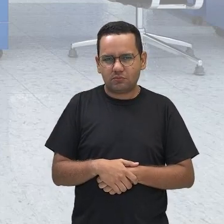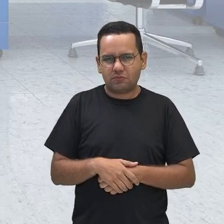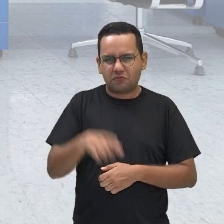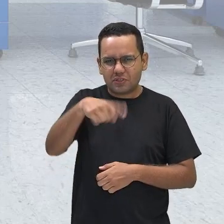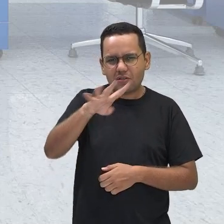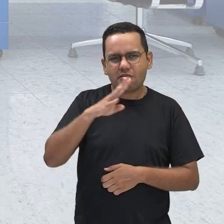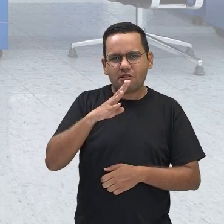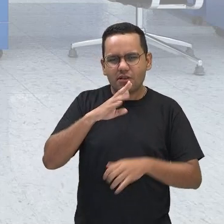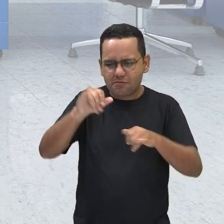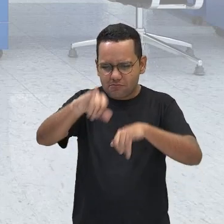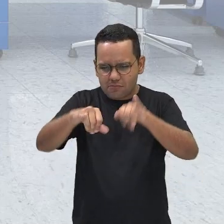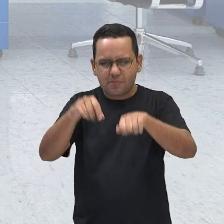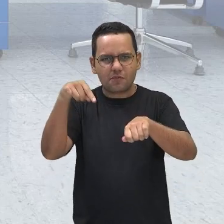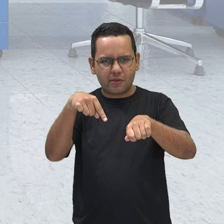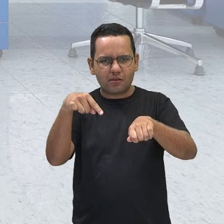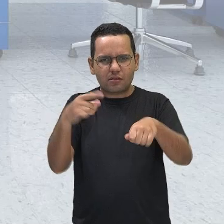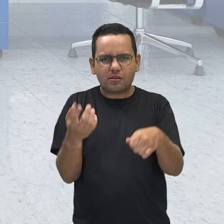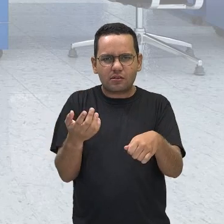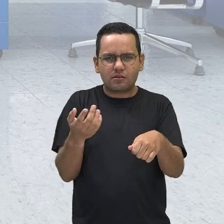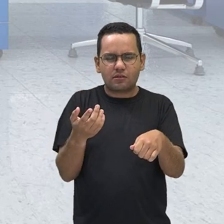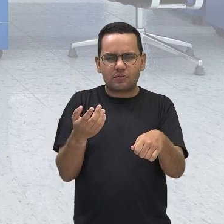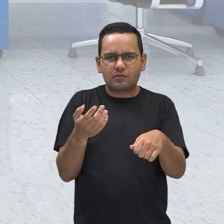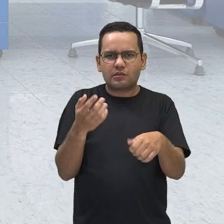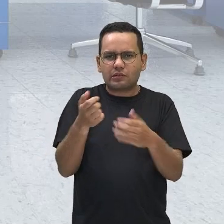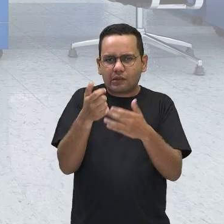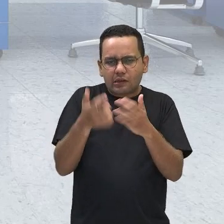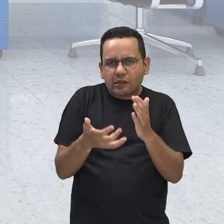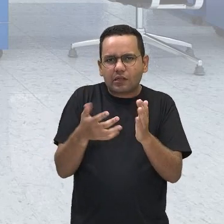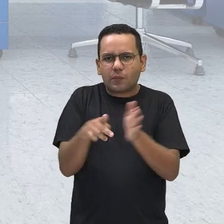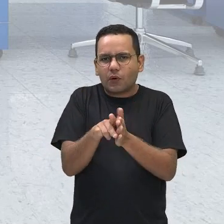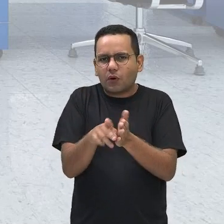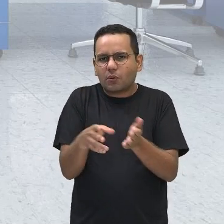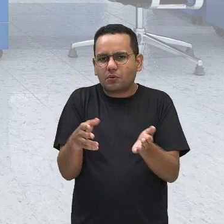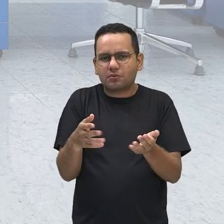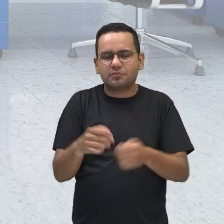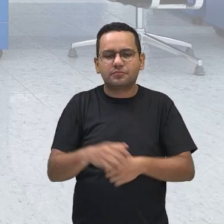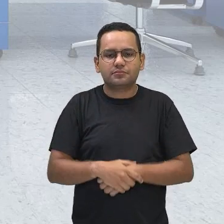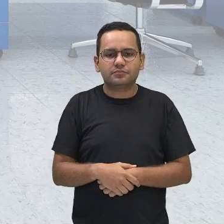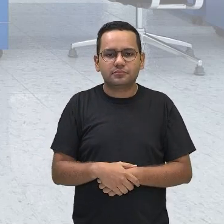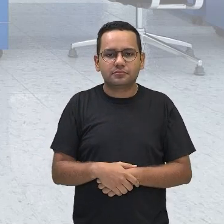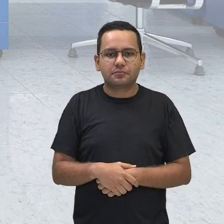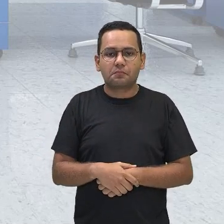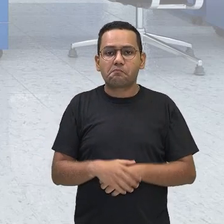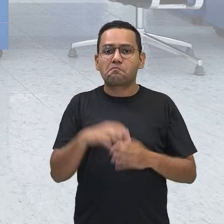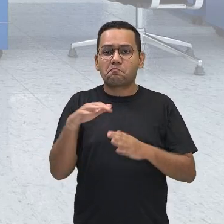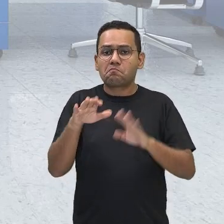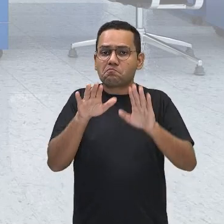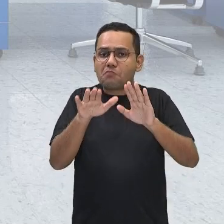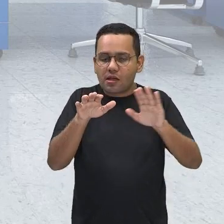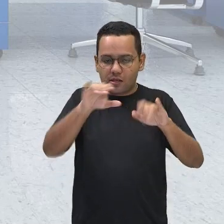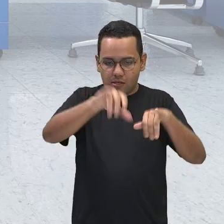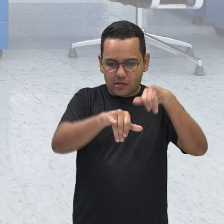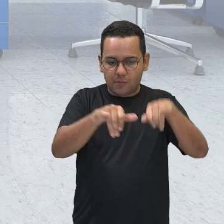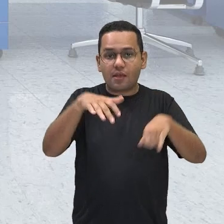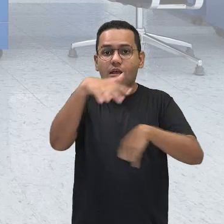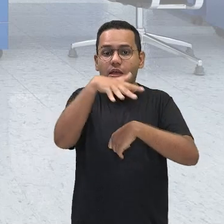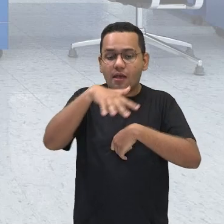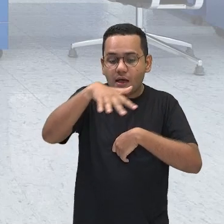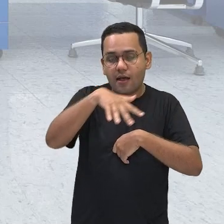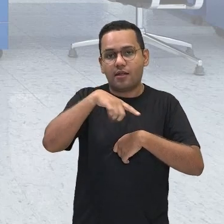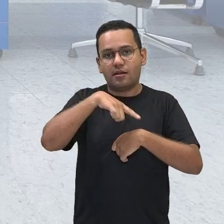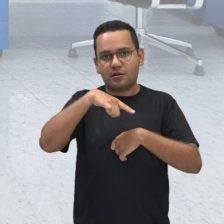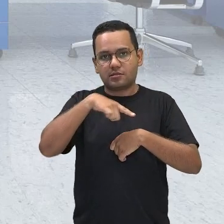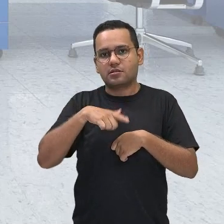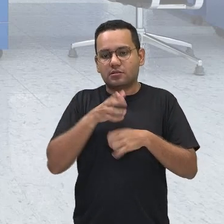esse contato? Então, a química é uma área dentro das ciências